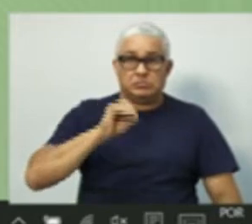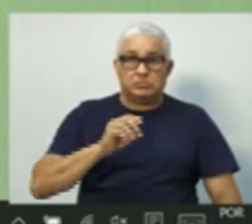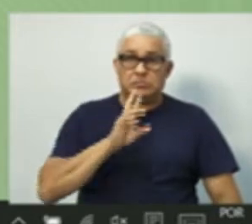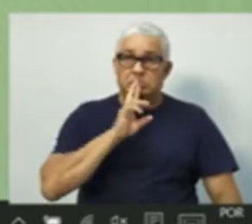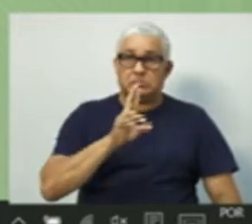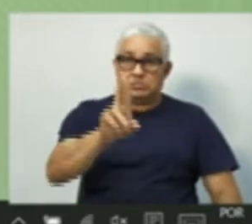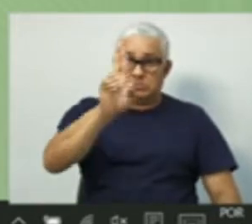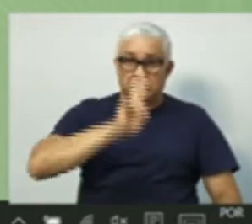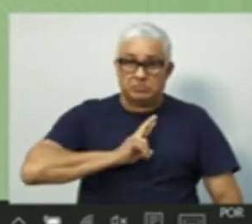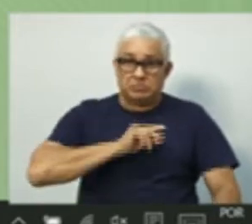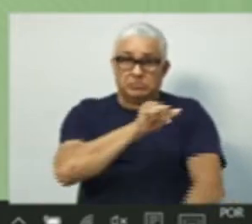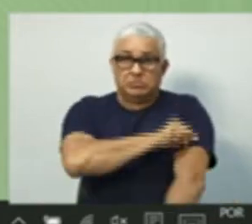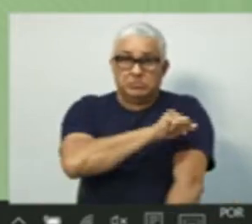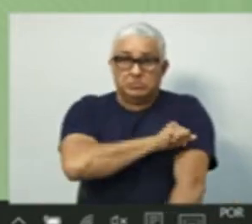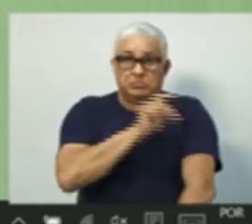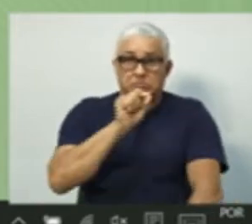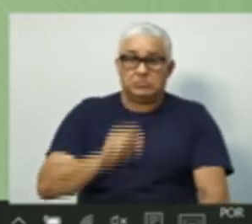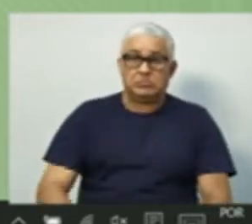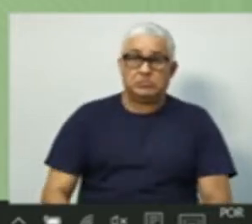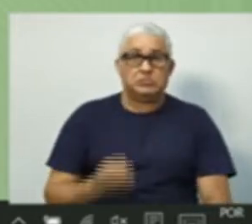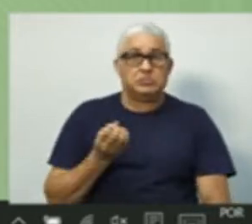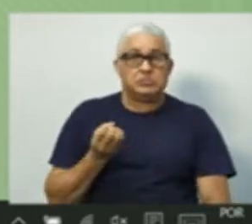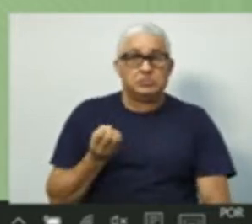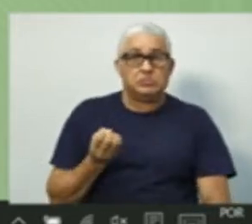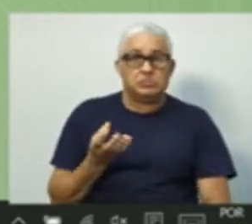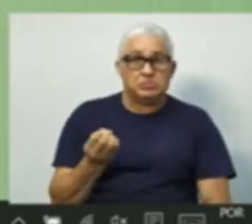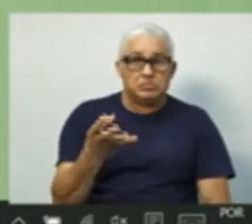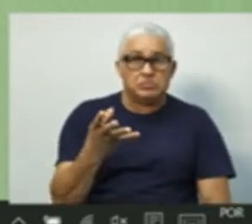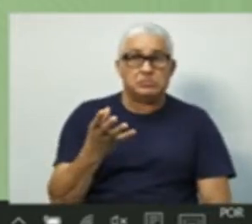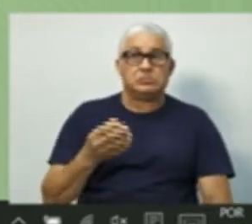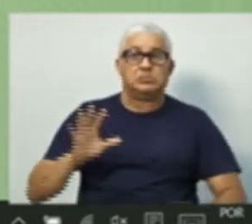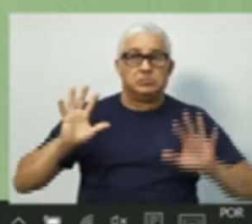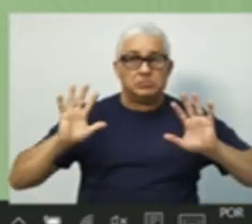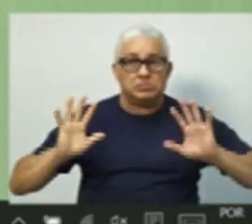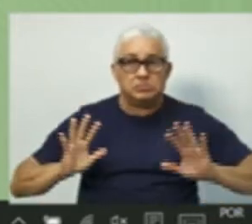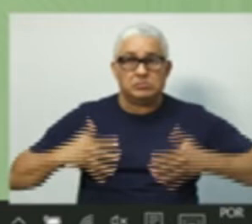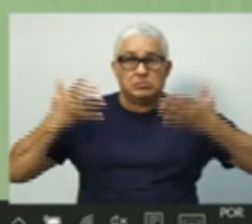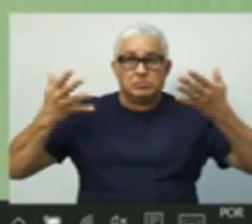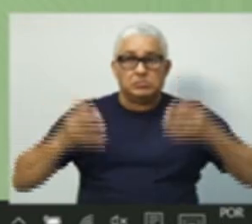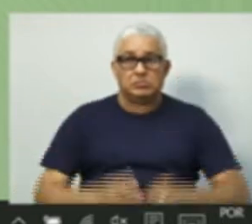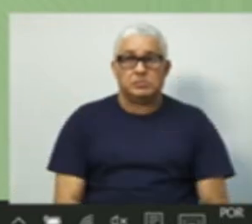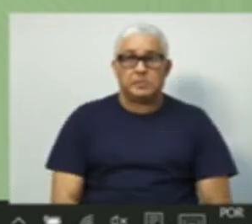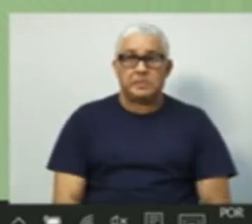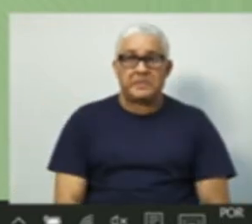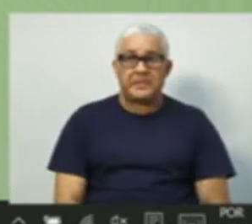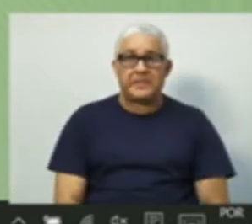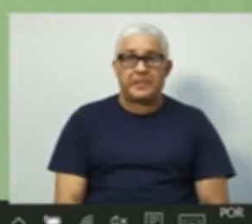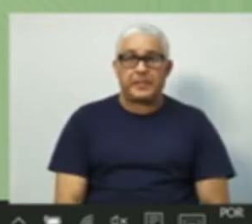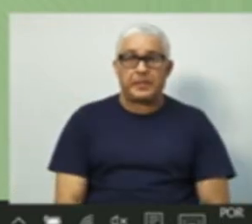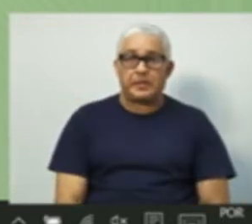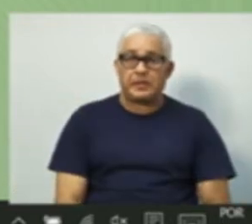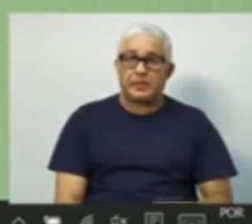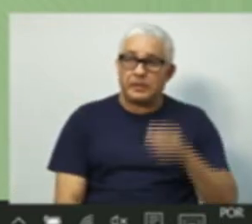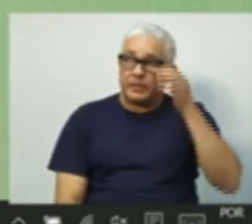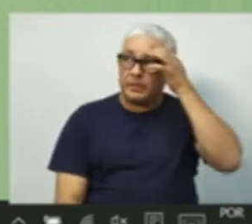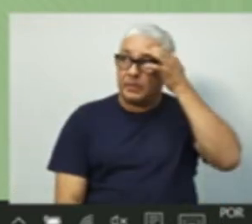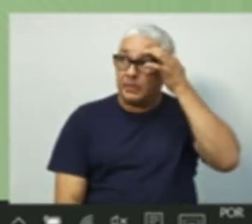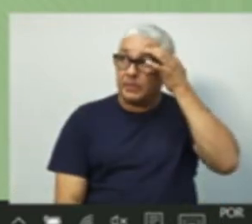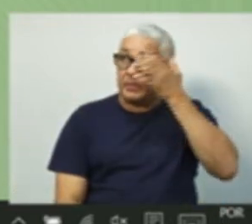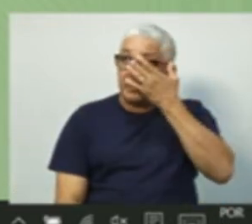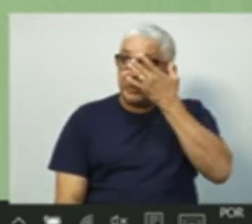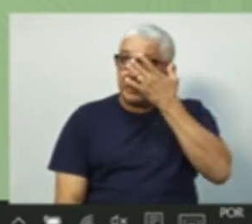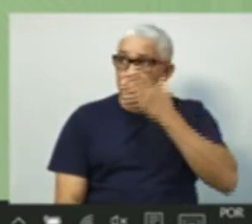uma vantagem competitiva. Expansão ou redução do território. Então tem que ver o que eu estou produzindo,